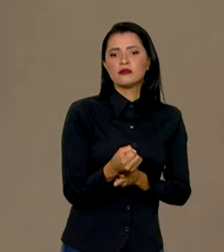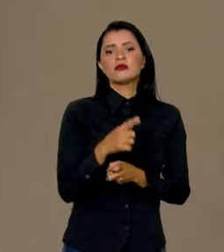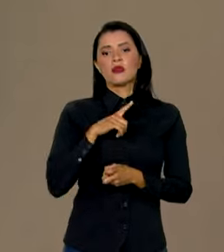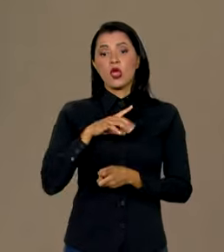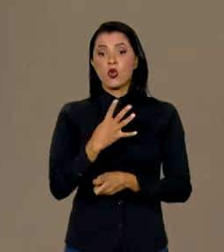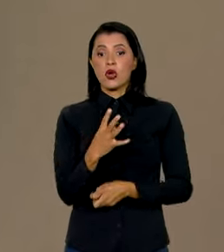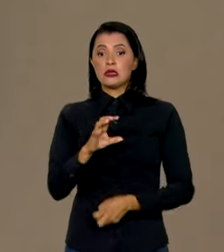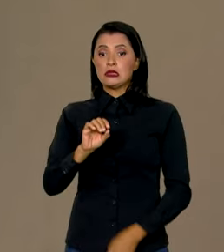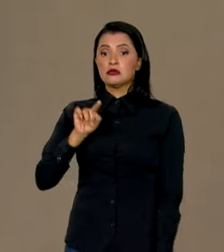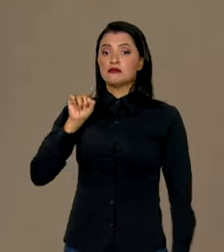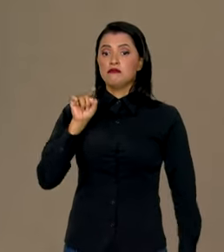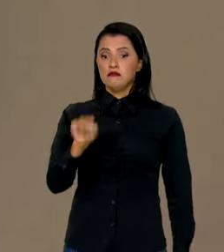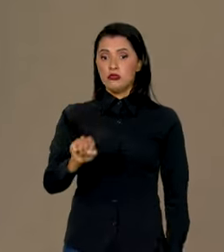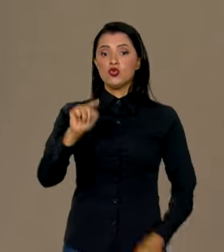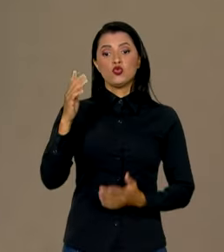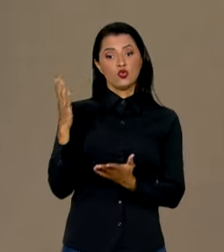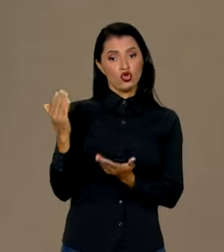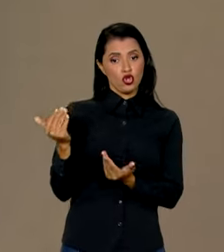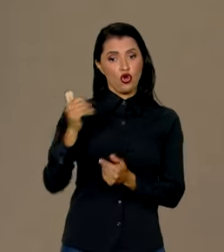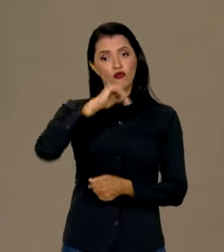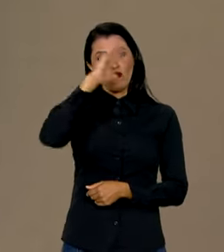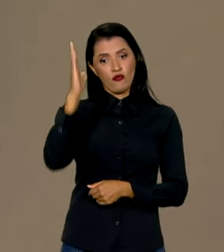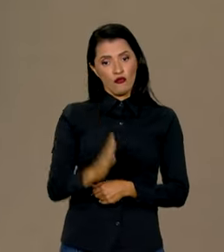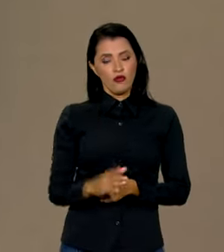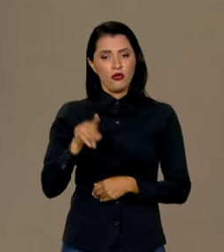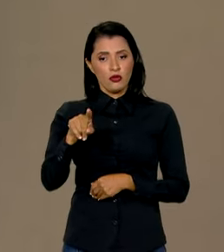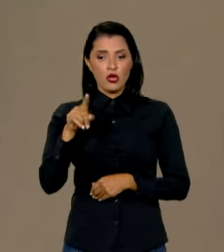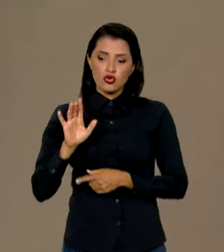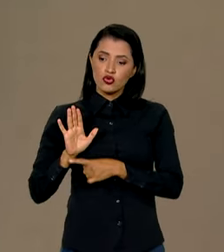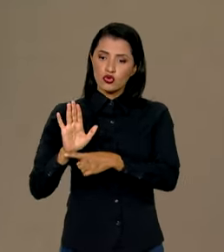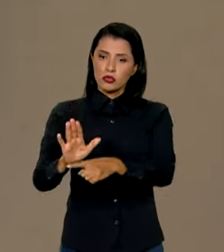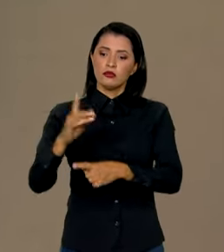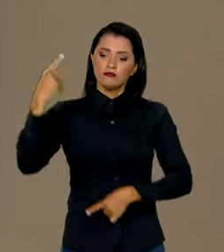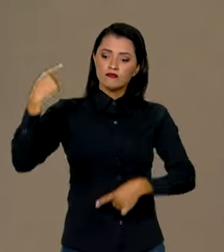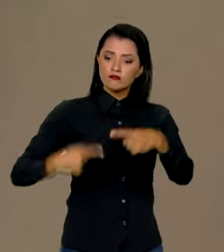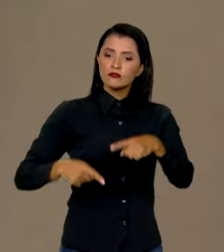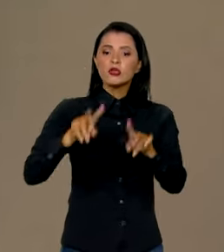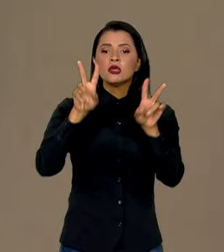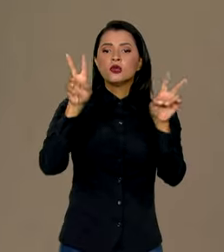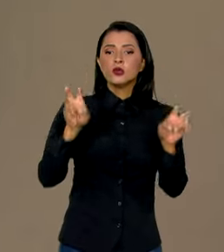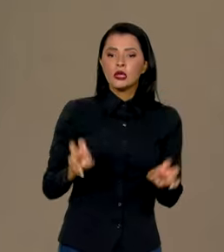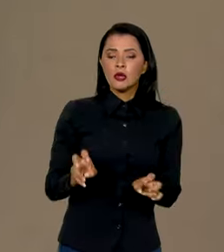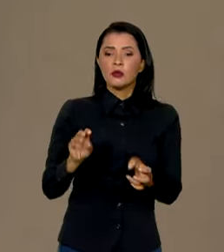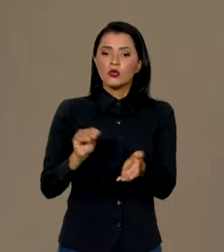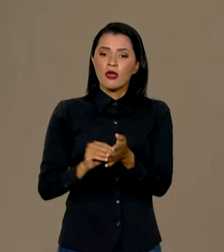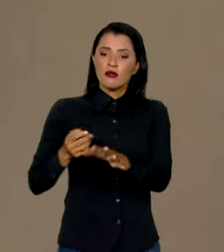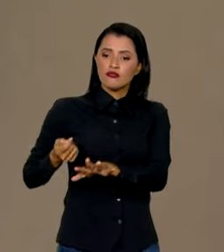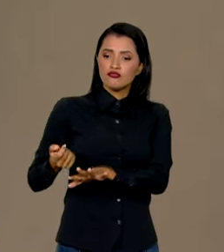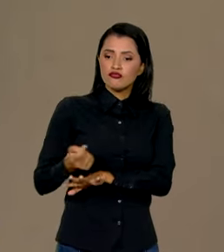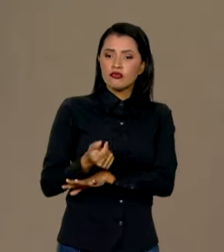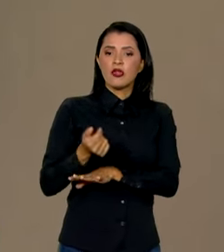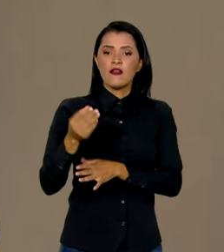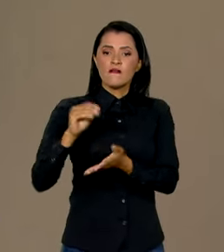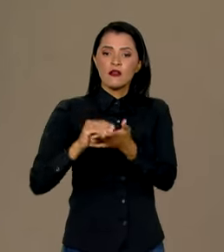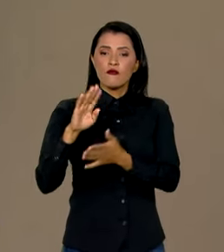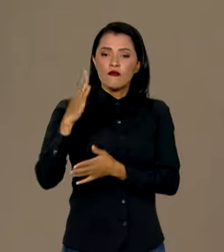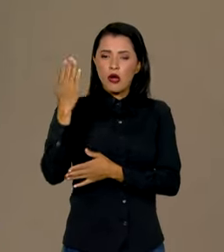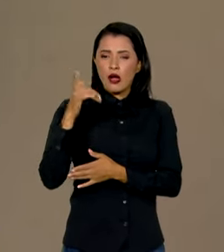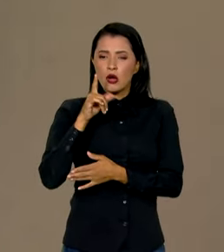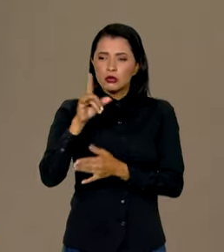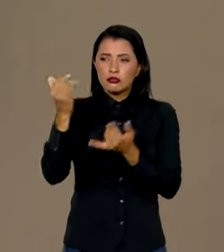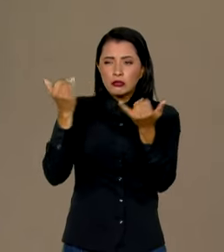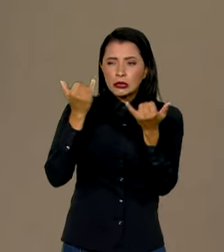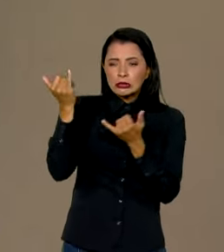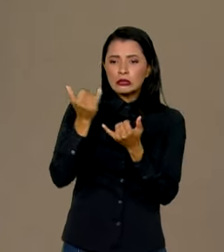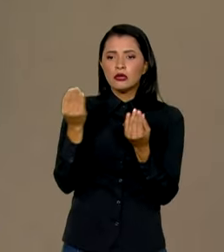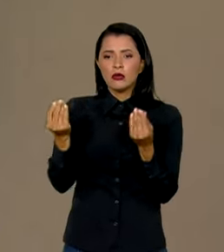todo o Brasil, ajudando a discutir o tema da desinformação e estes